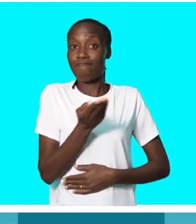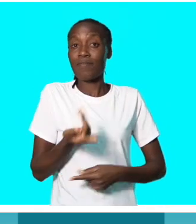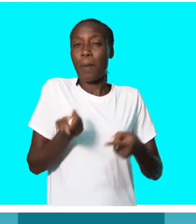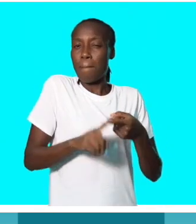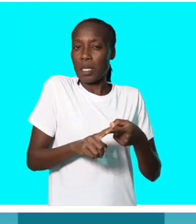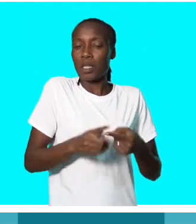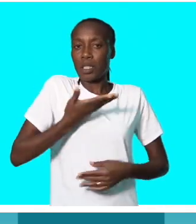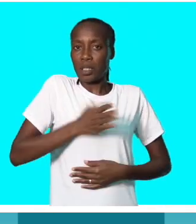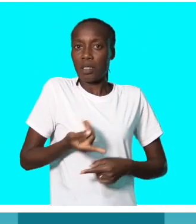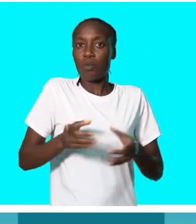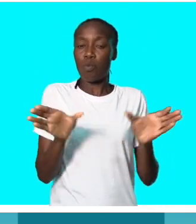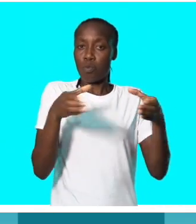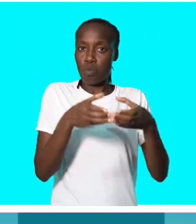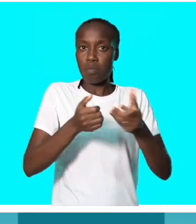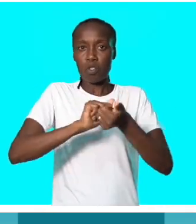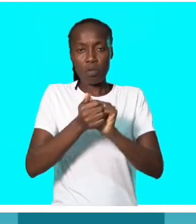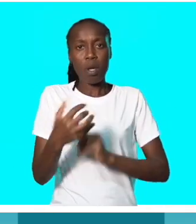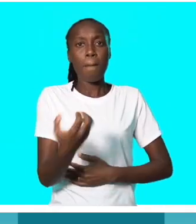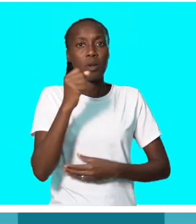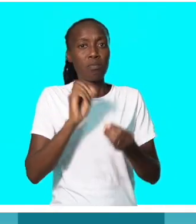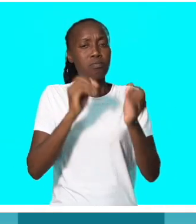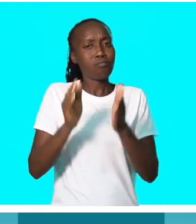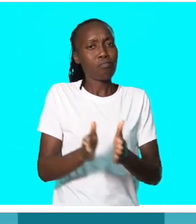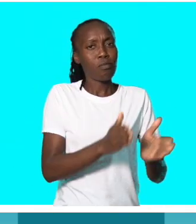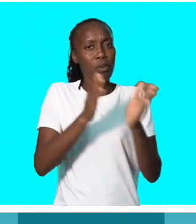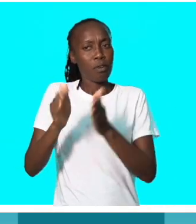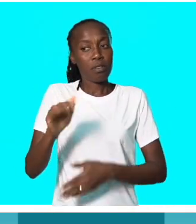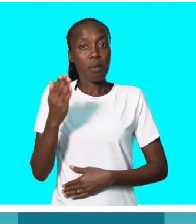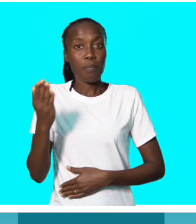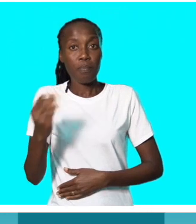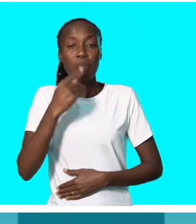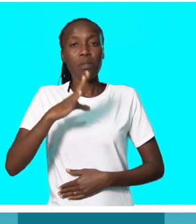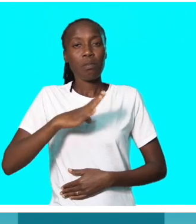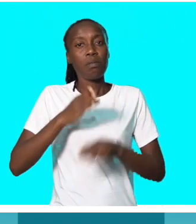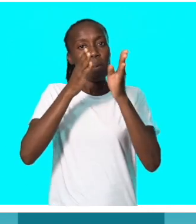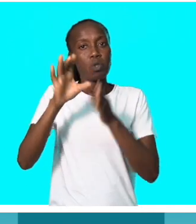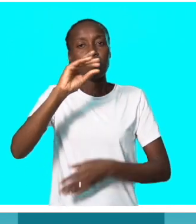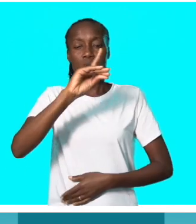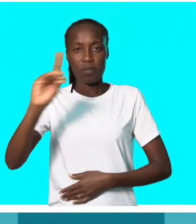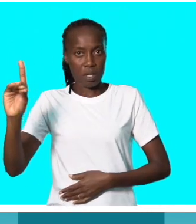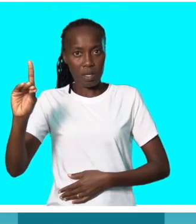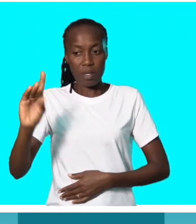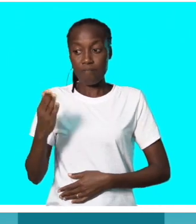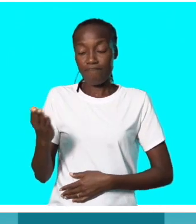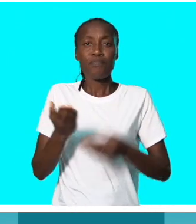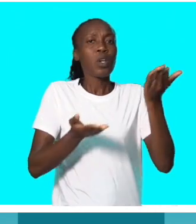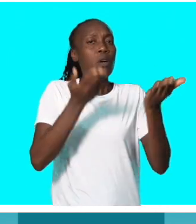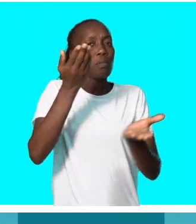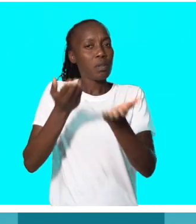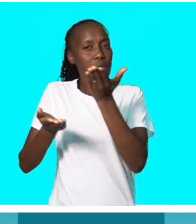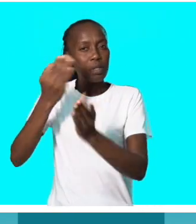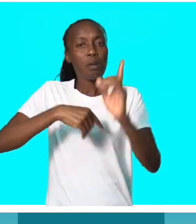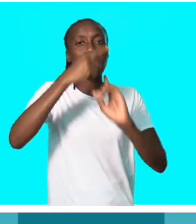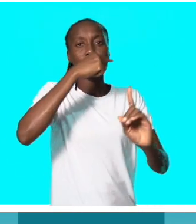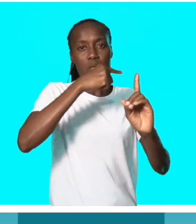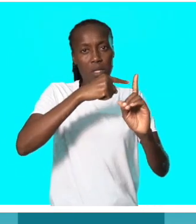mais eventos desportivos sejam organizados em prol desta camada social. É uma avaliação